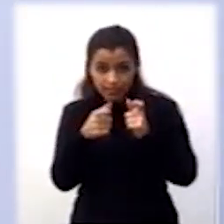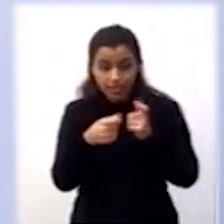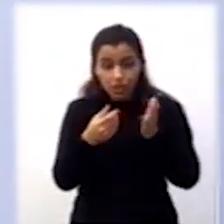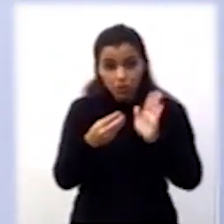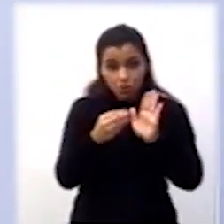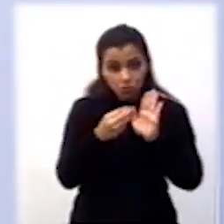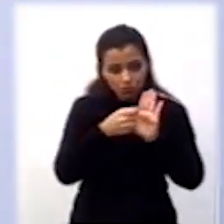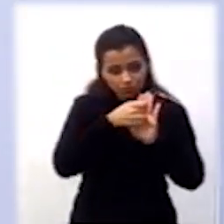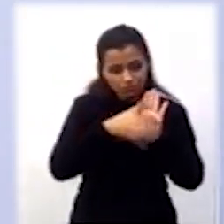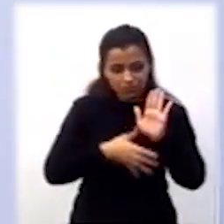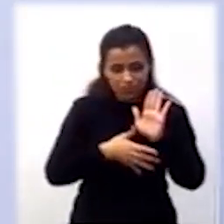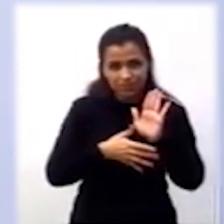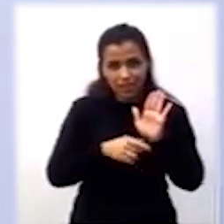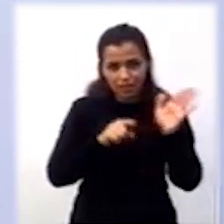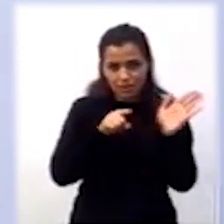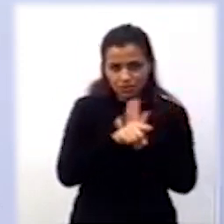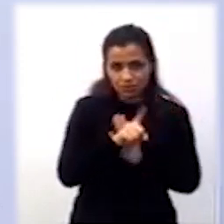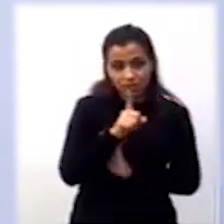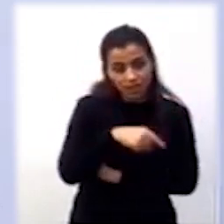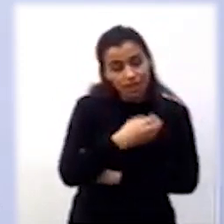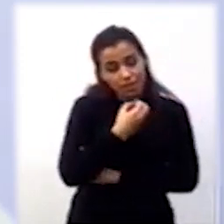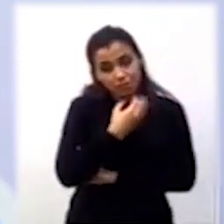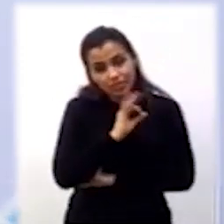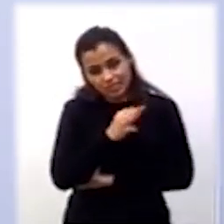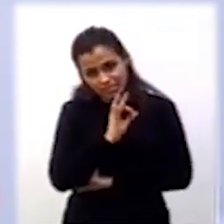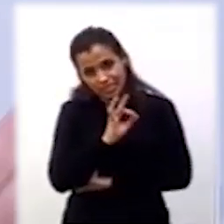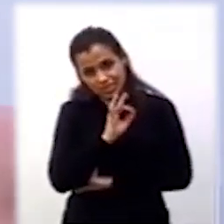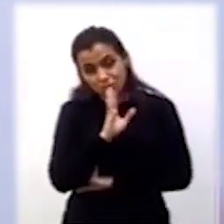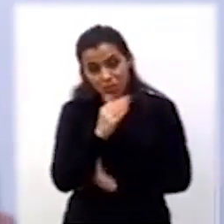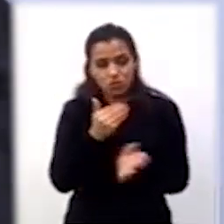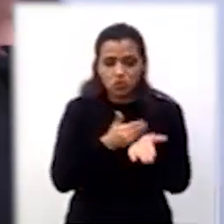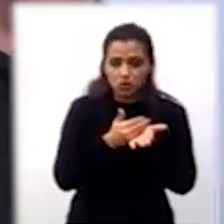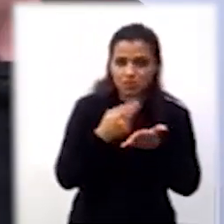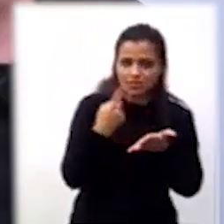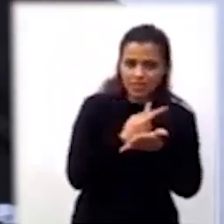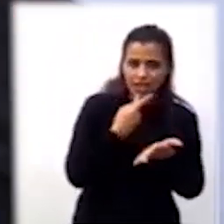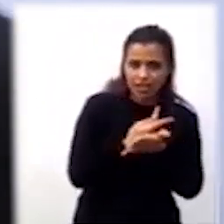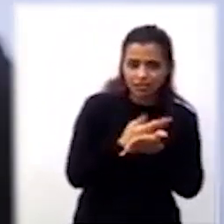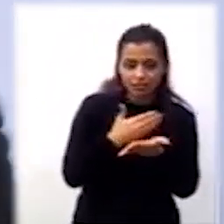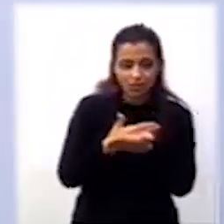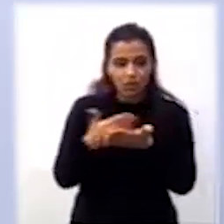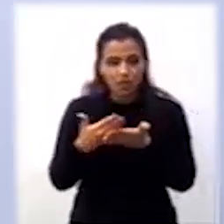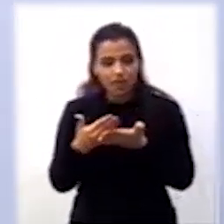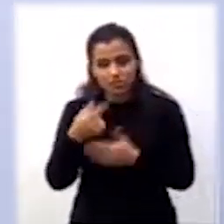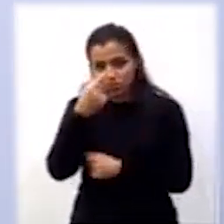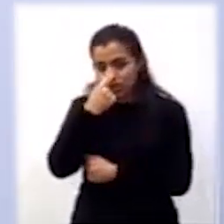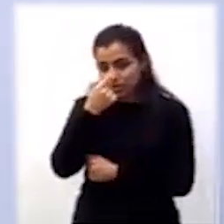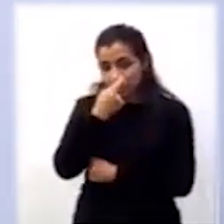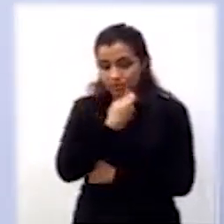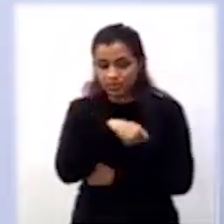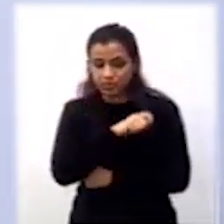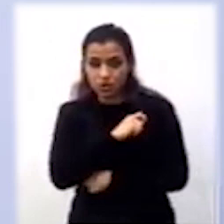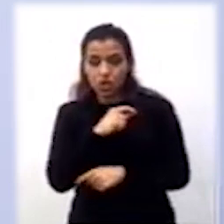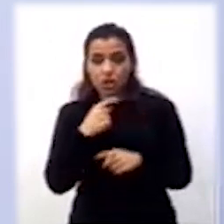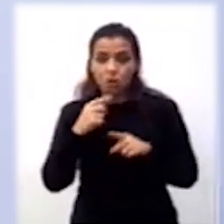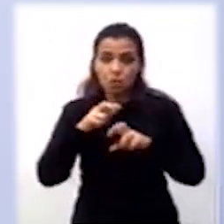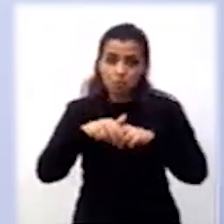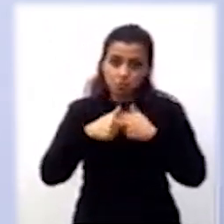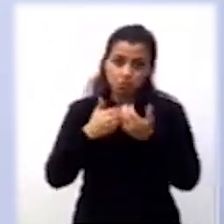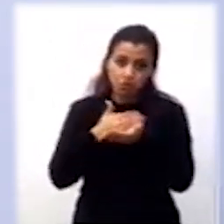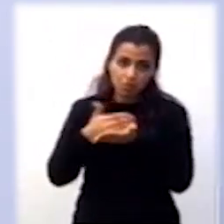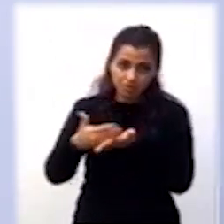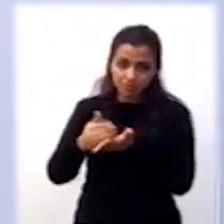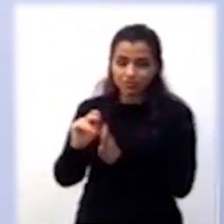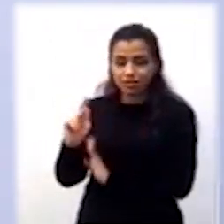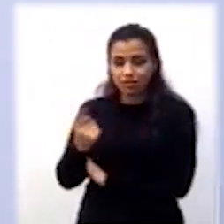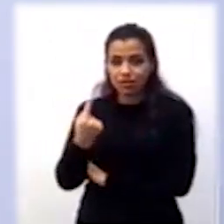até certo. É a mesma da epidemia conhecida como gripe espanhola. Sim, a gripe espanhola foi por causa da H1N1